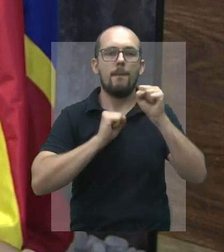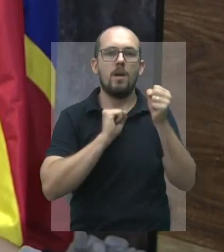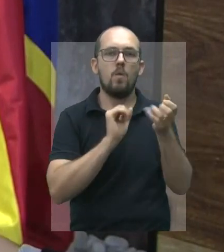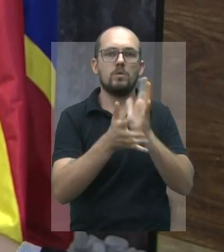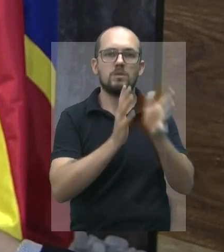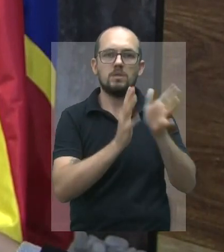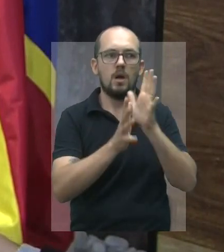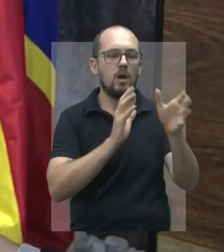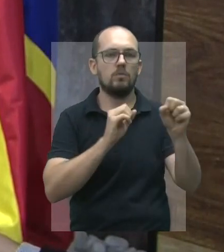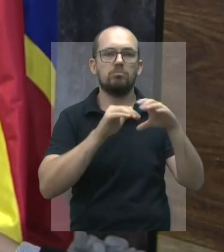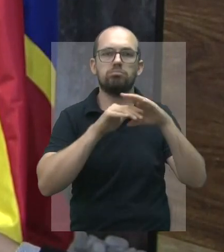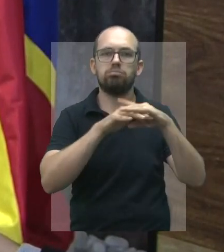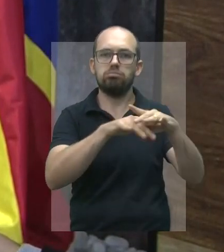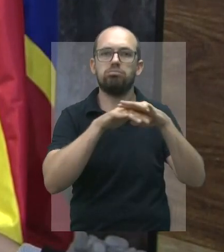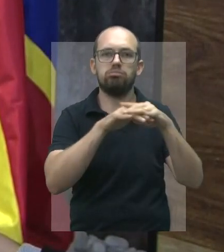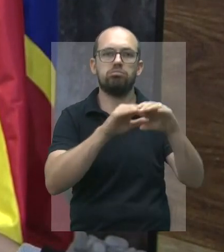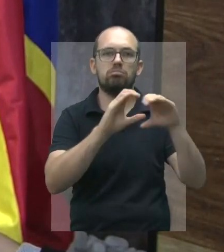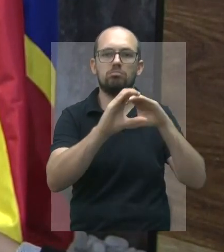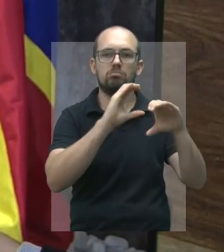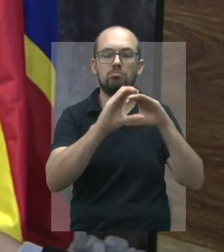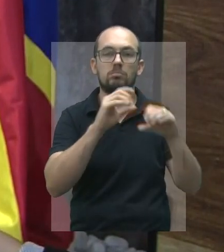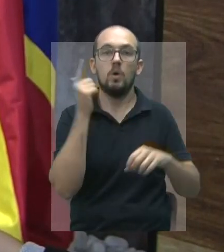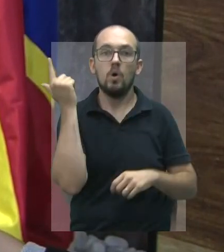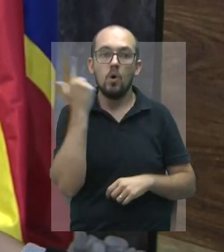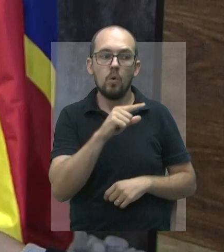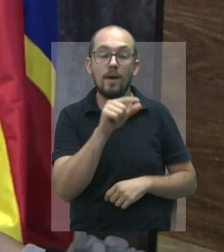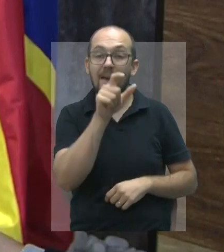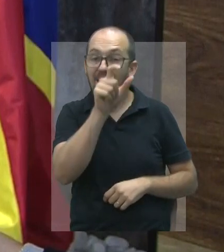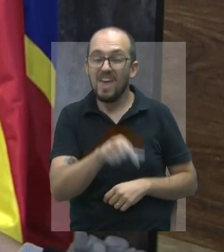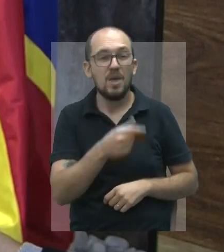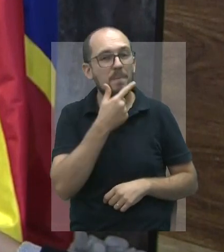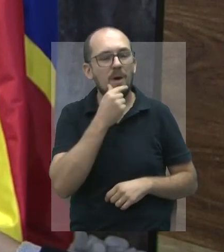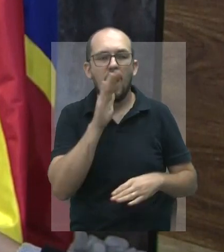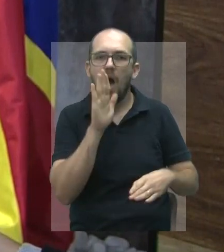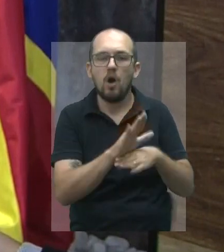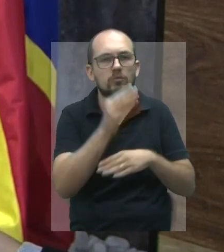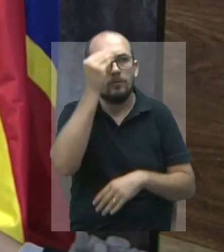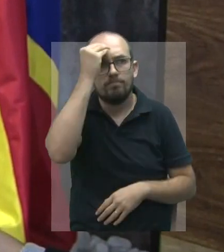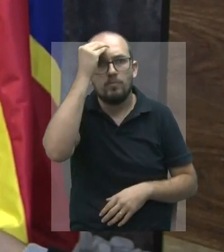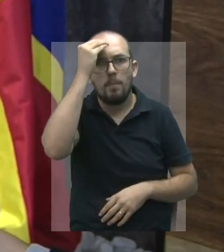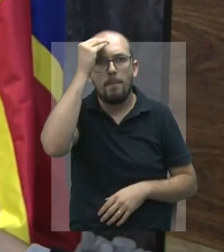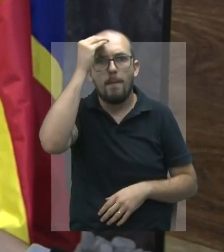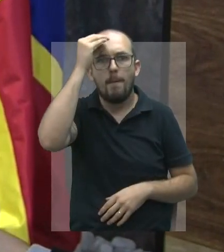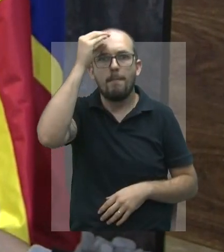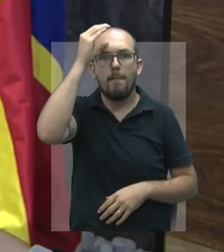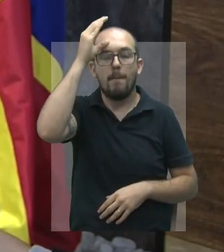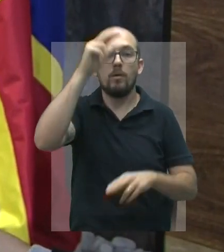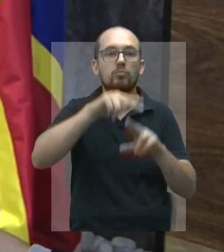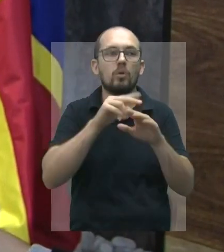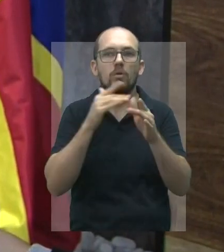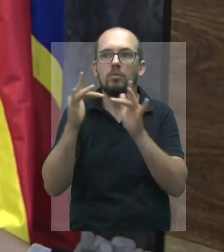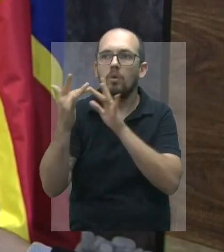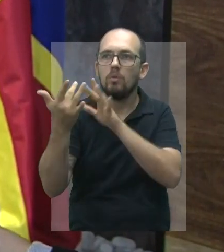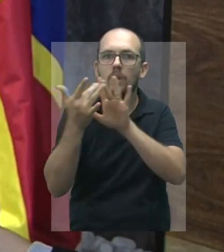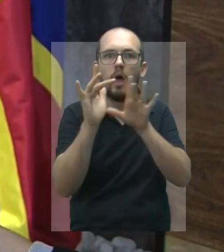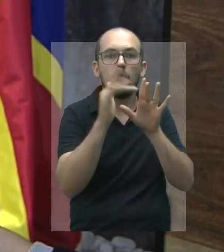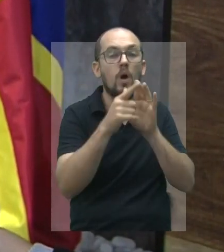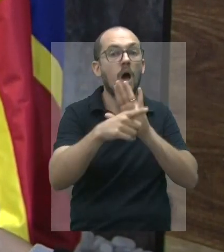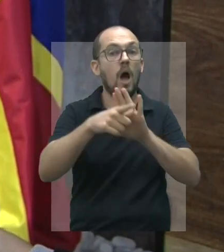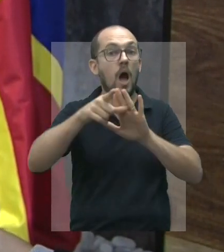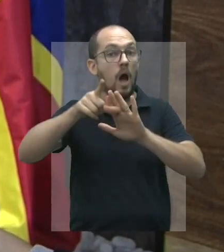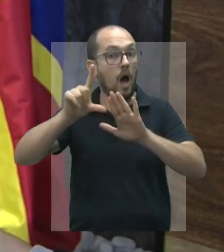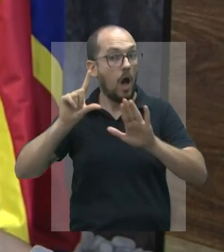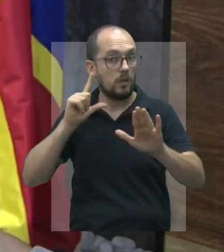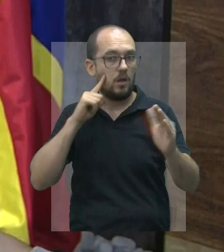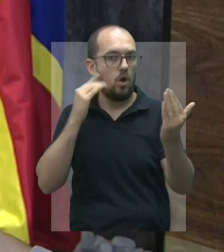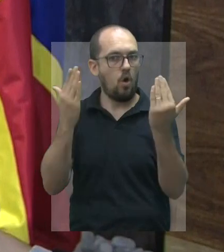à comunicação, e essas conquistas elas impactaram em relação à aprendizagem, em relação à socialização. Então nós tínhamos um